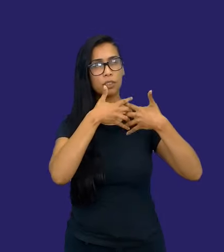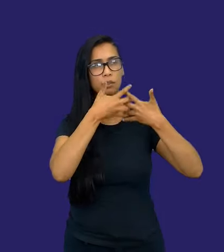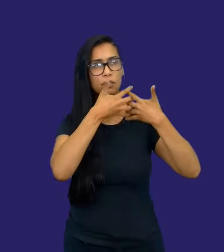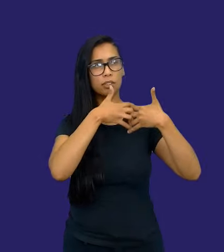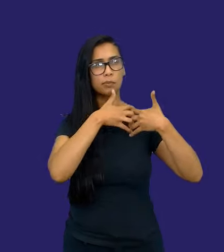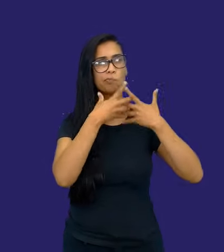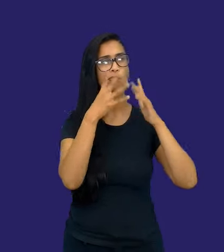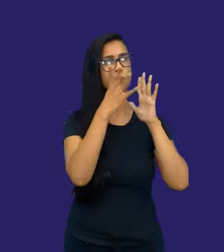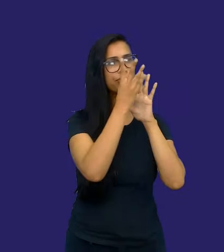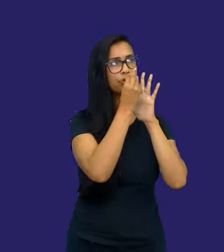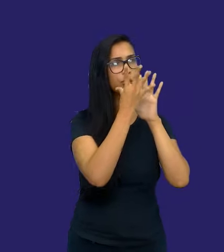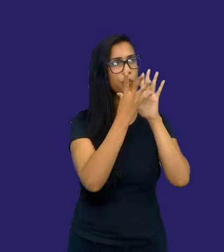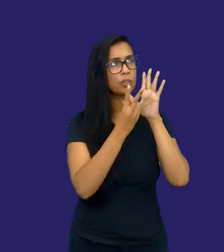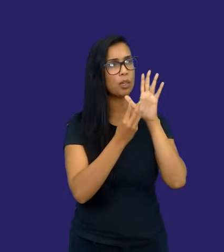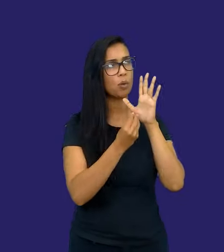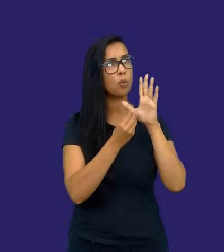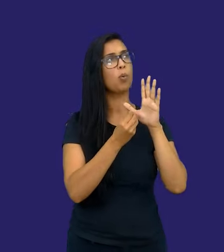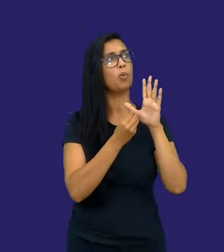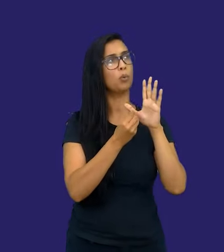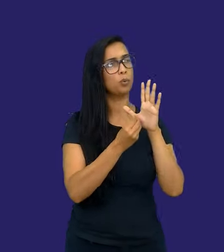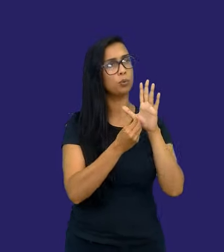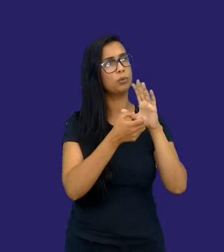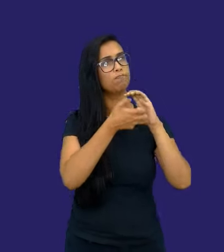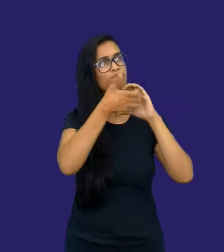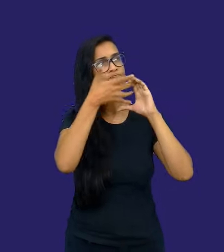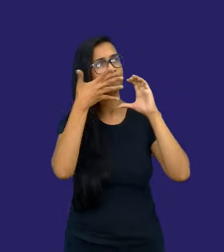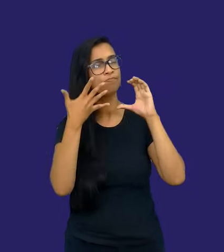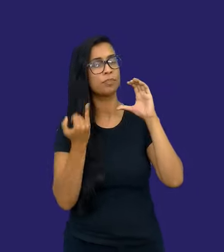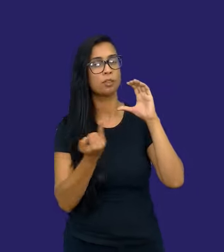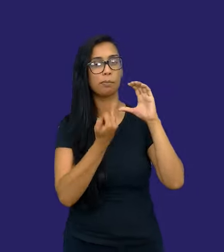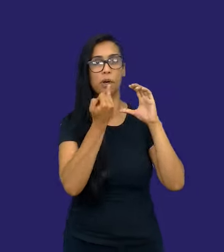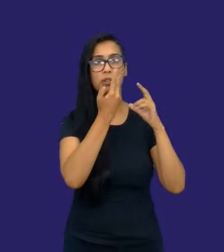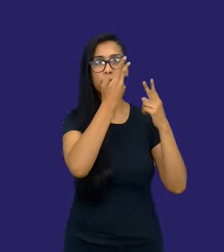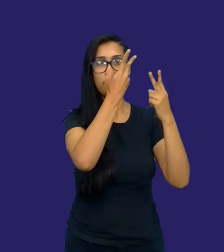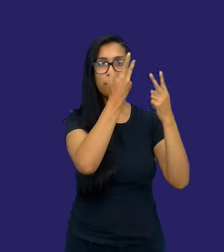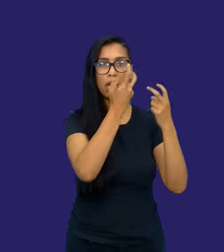considerações que vocês considerarem importantes.